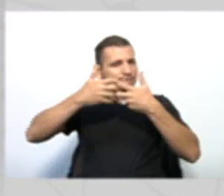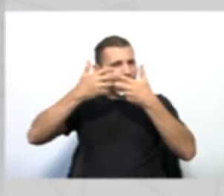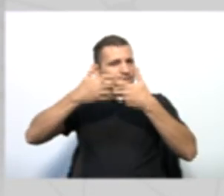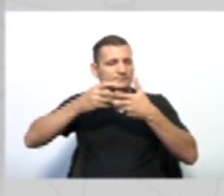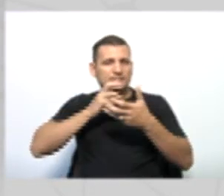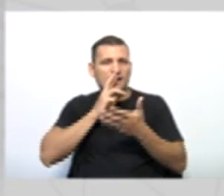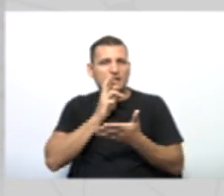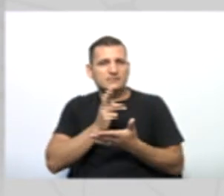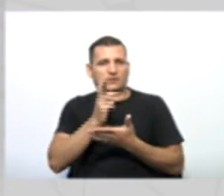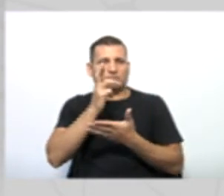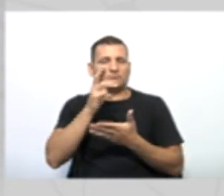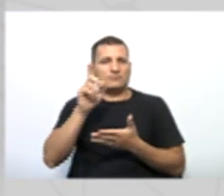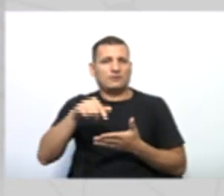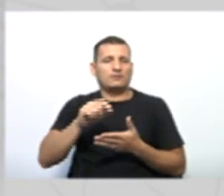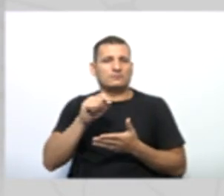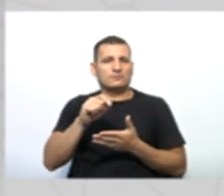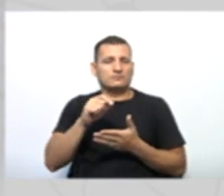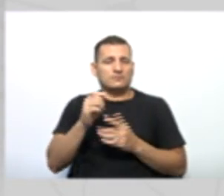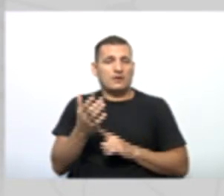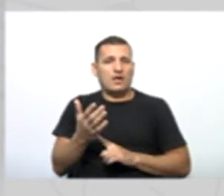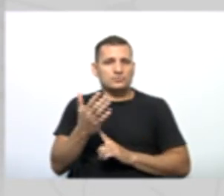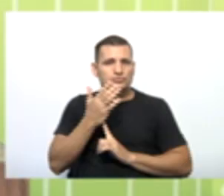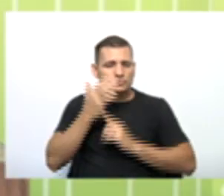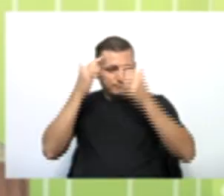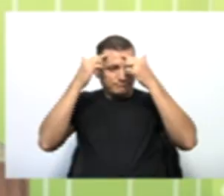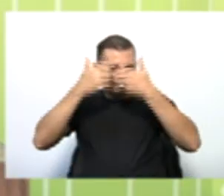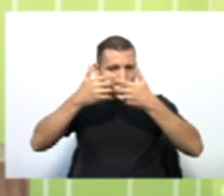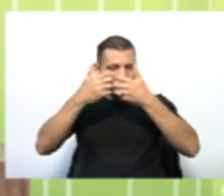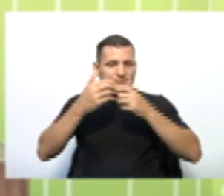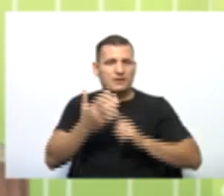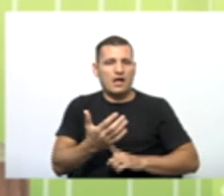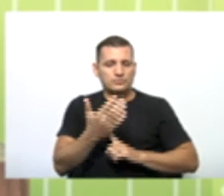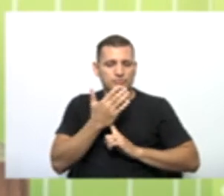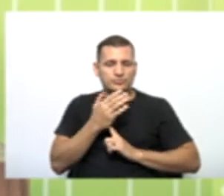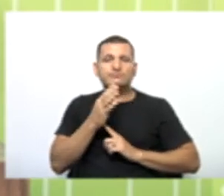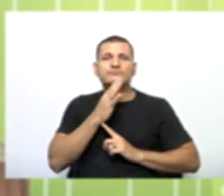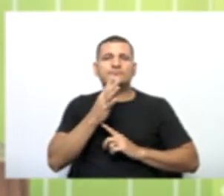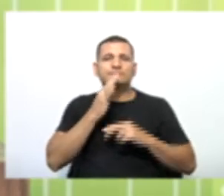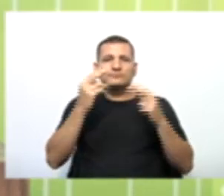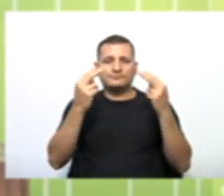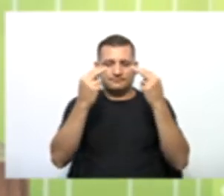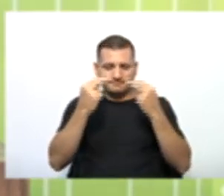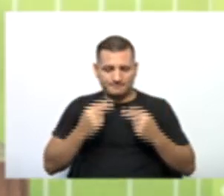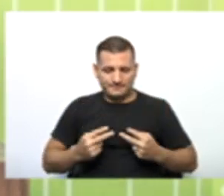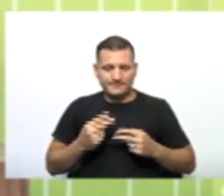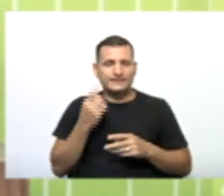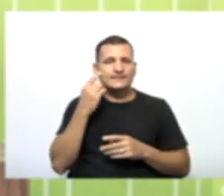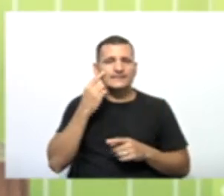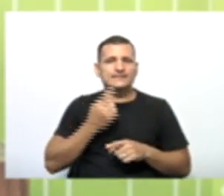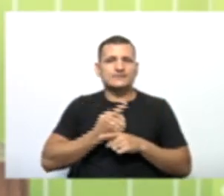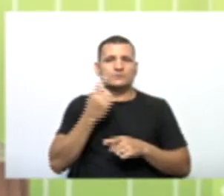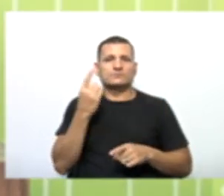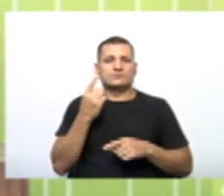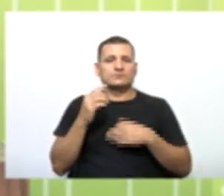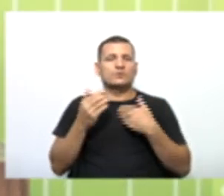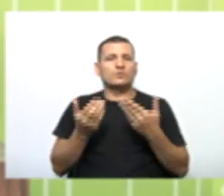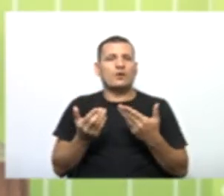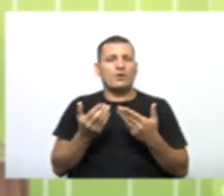esse nosso mecanismo que nos ajuda a conhecer a nós mesmos e tentar descobrir